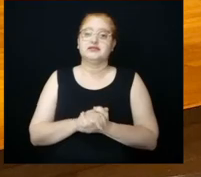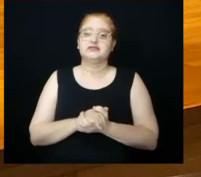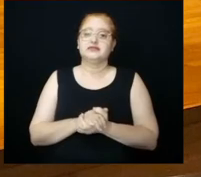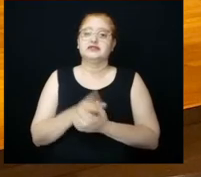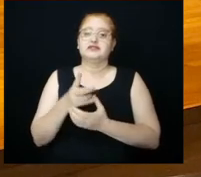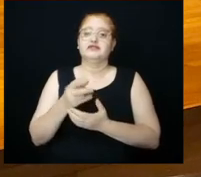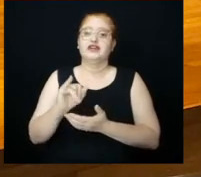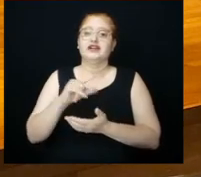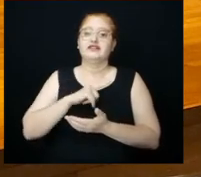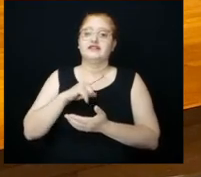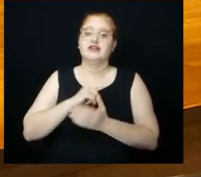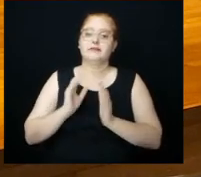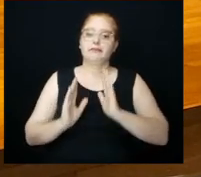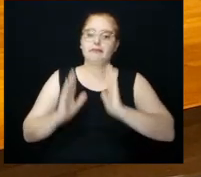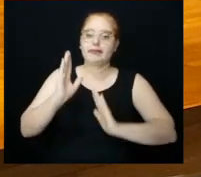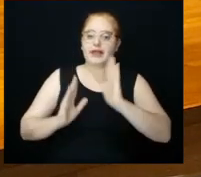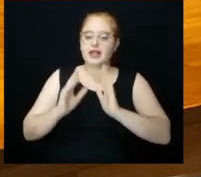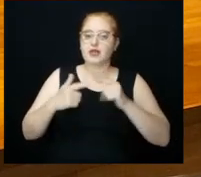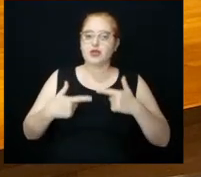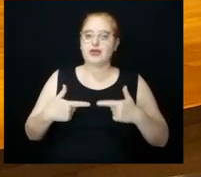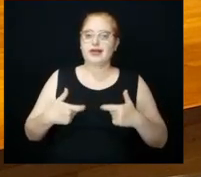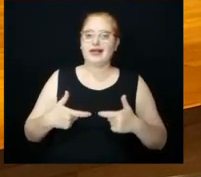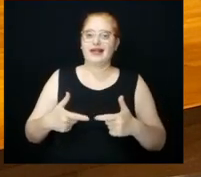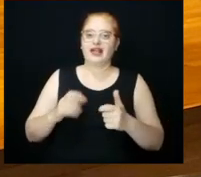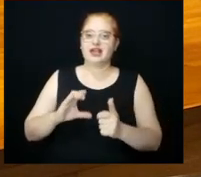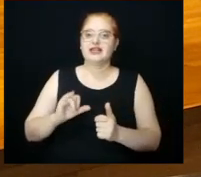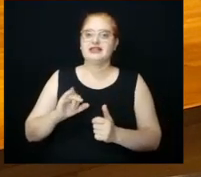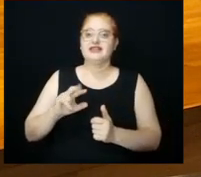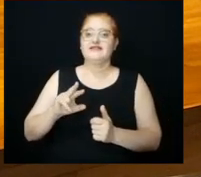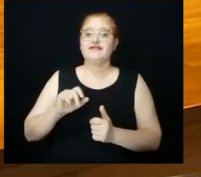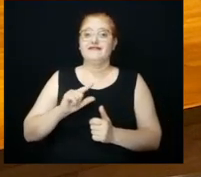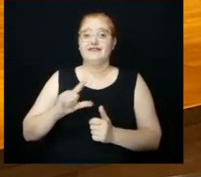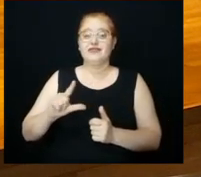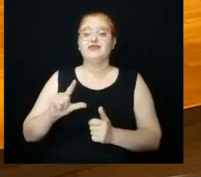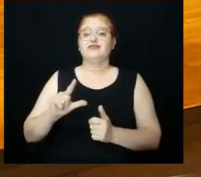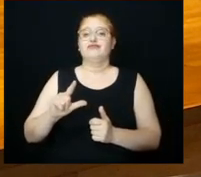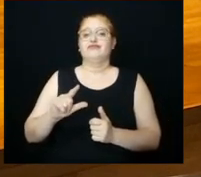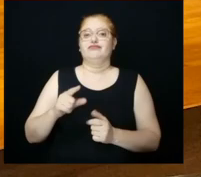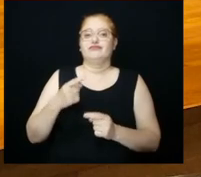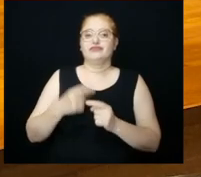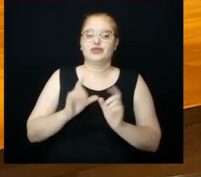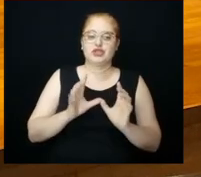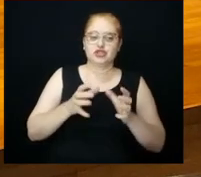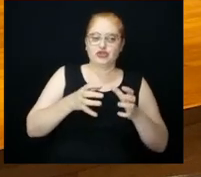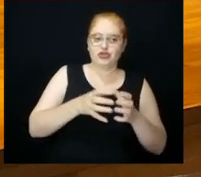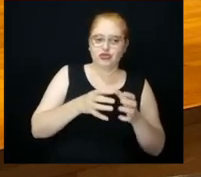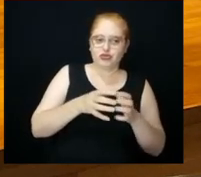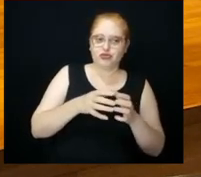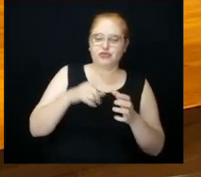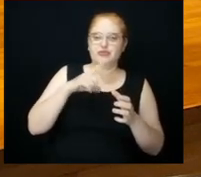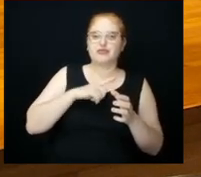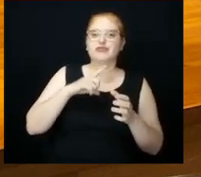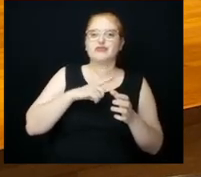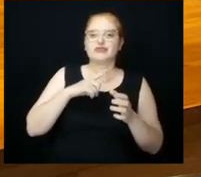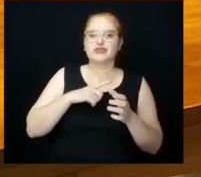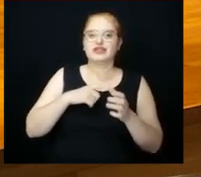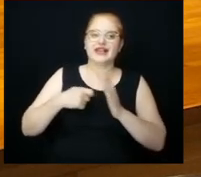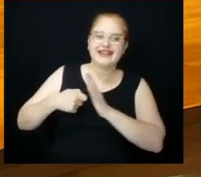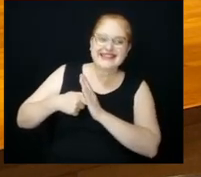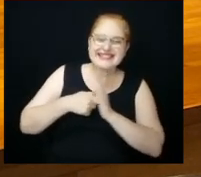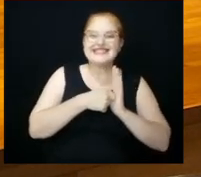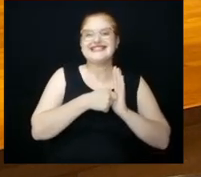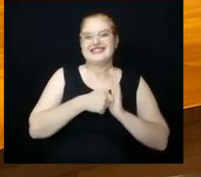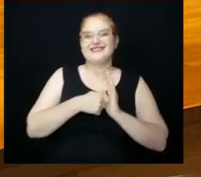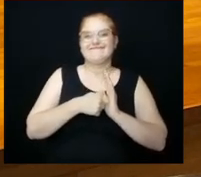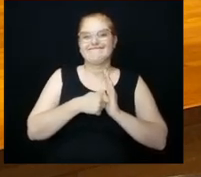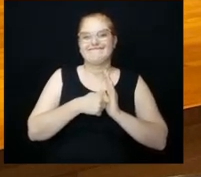vai ter um período de guerra civil, porque a Frelimo vai sofrer a oposição da RENAMO, que é a resistência. A